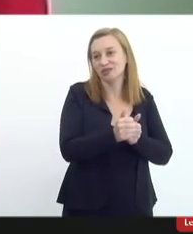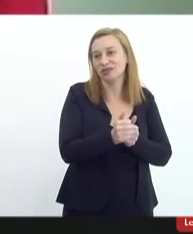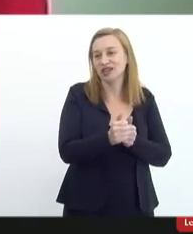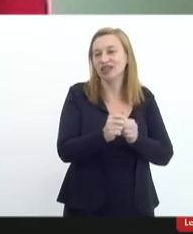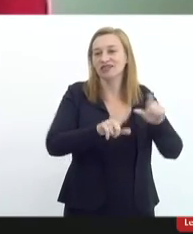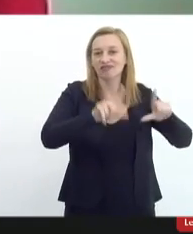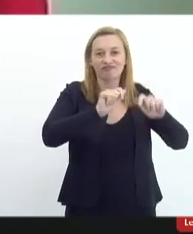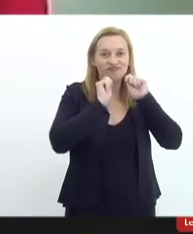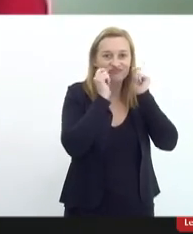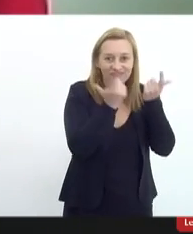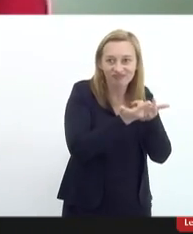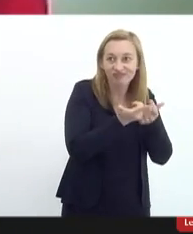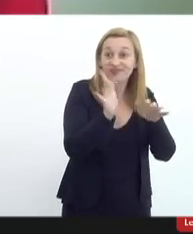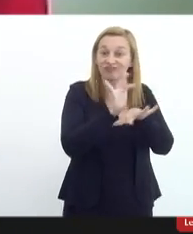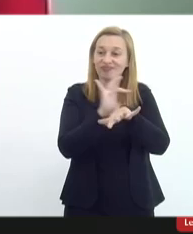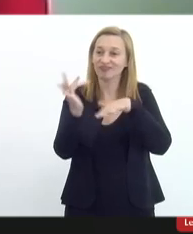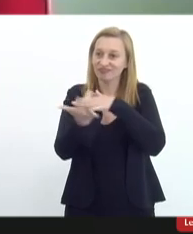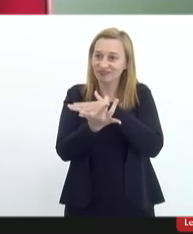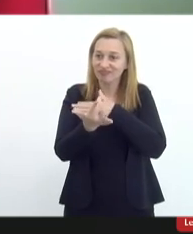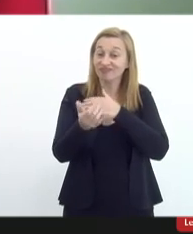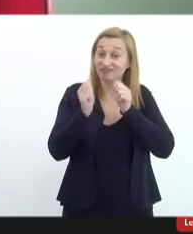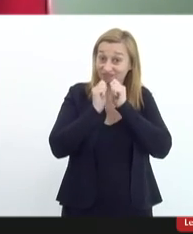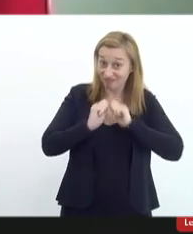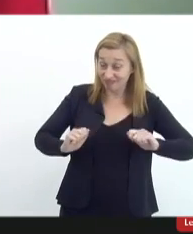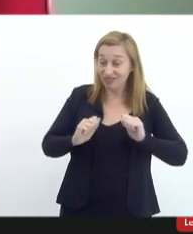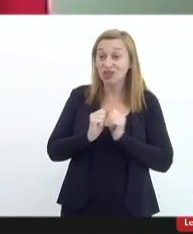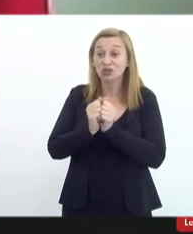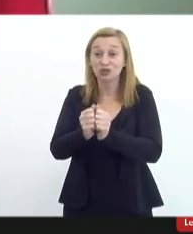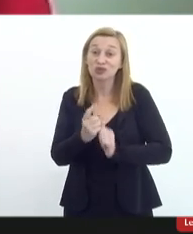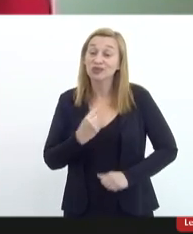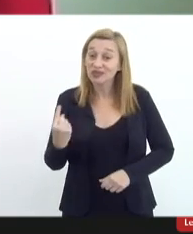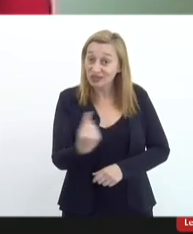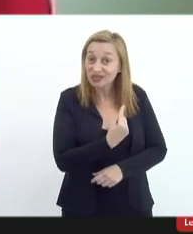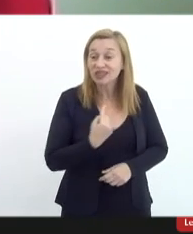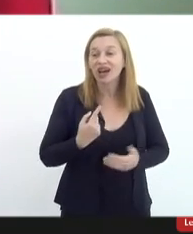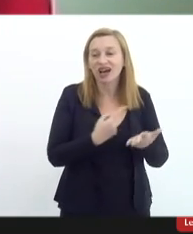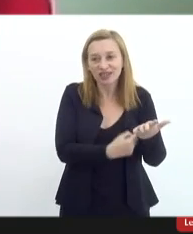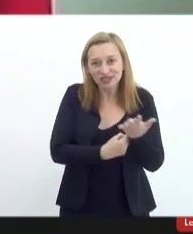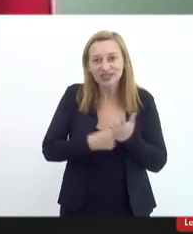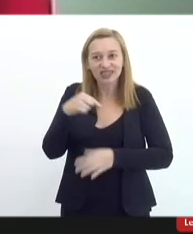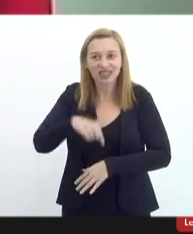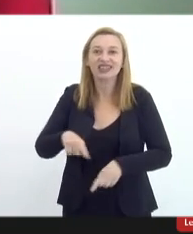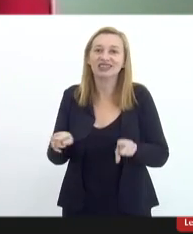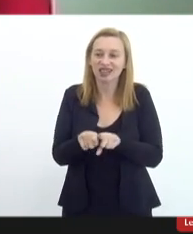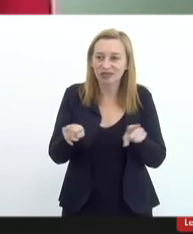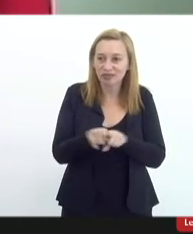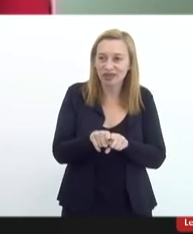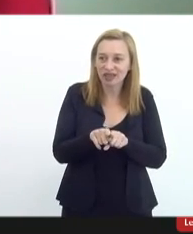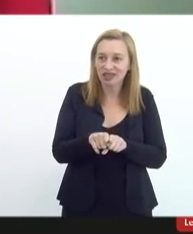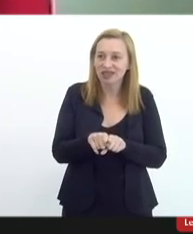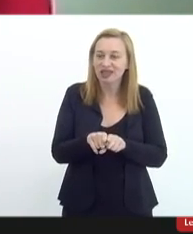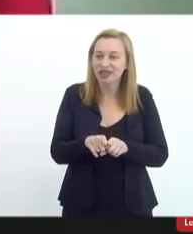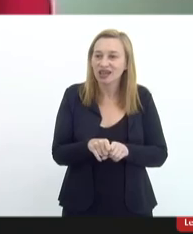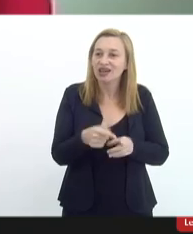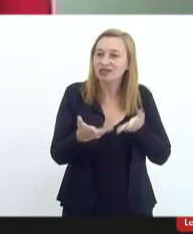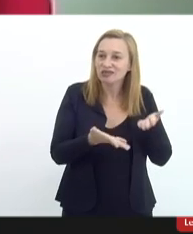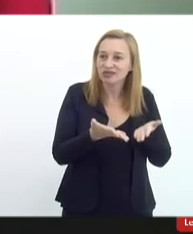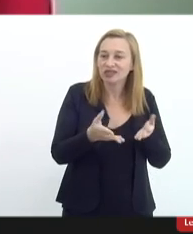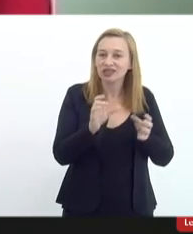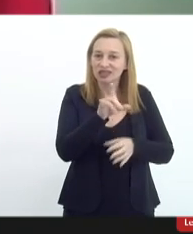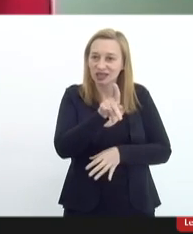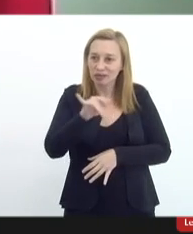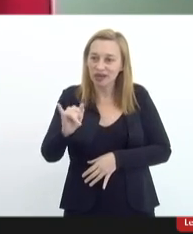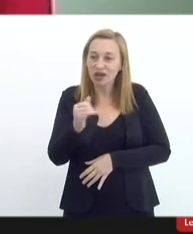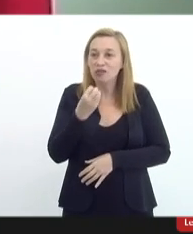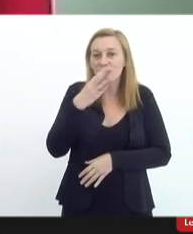pela TV Alerj e as nossas assessorias, que estão sempre conosco e nos ajudam aqui também a conduzir essa CPI. Uma